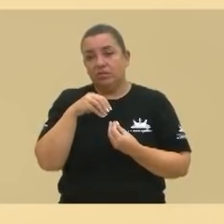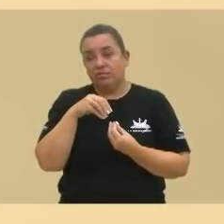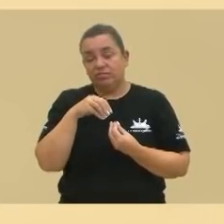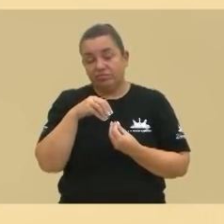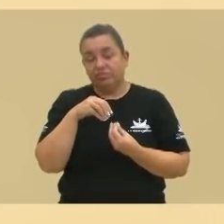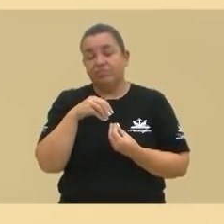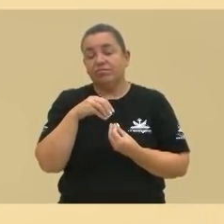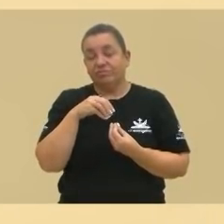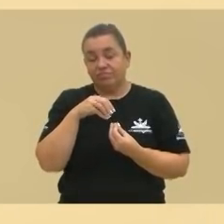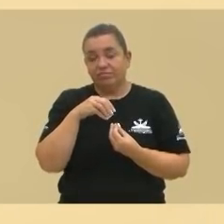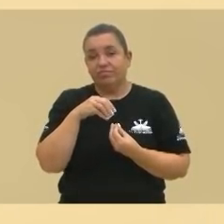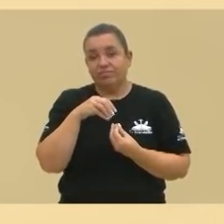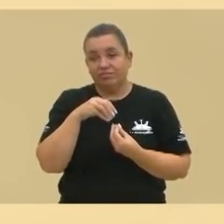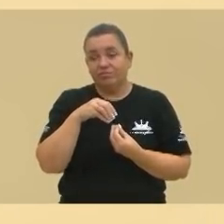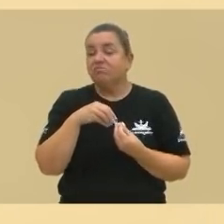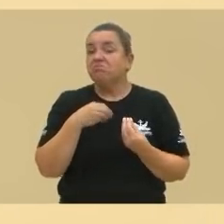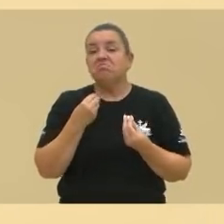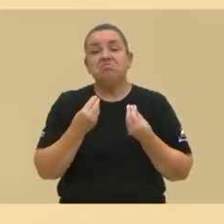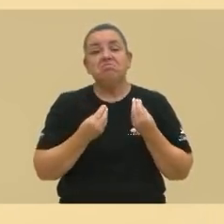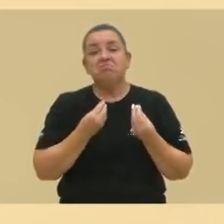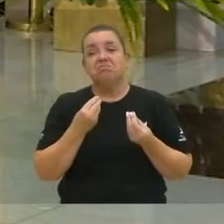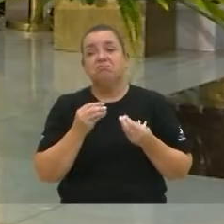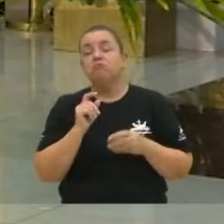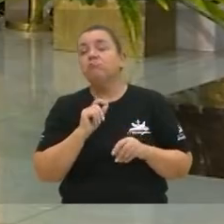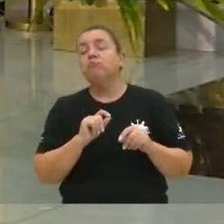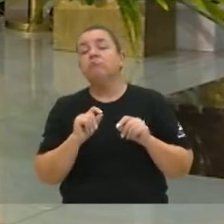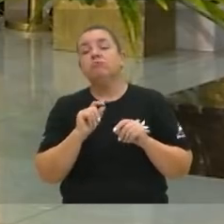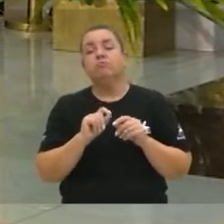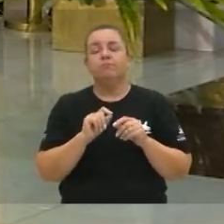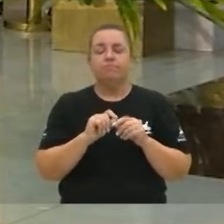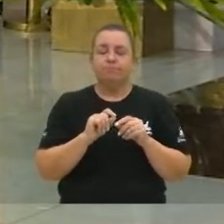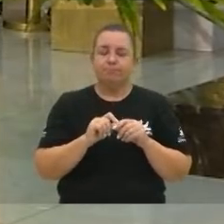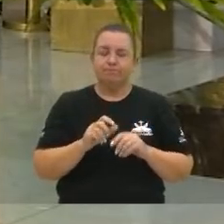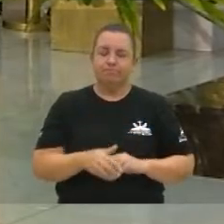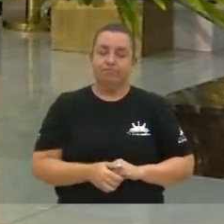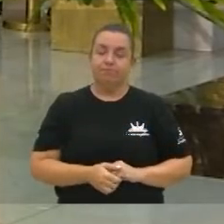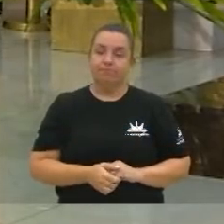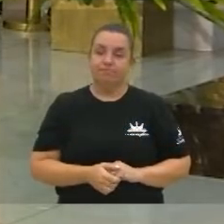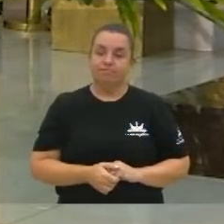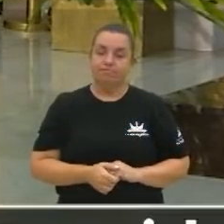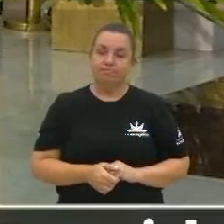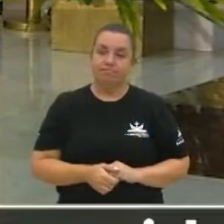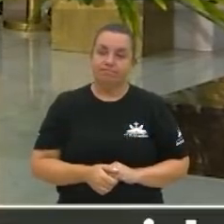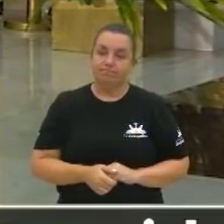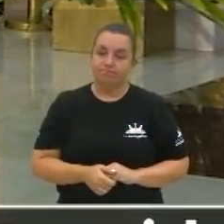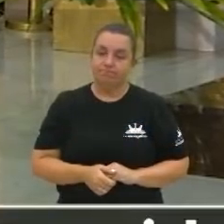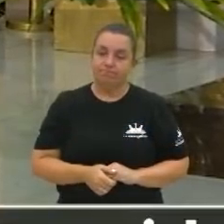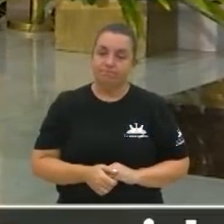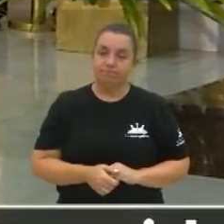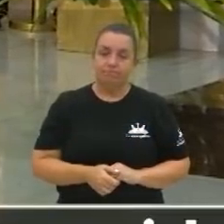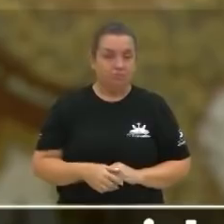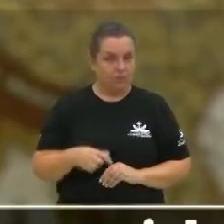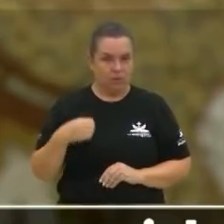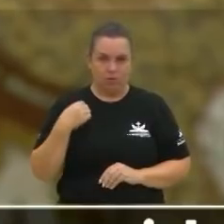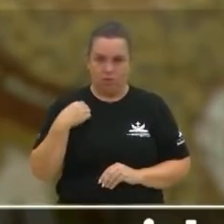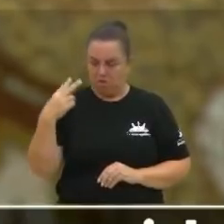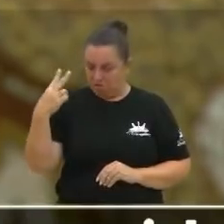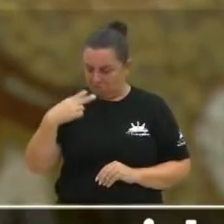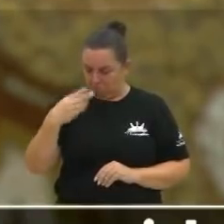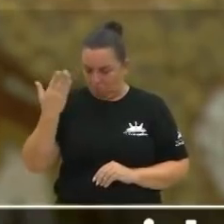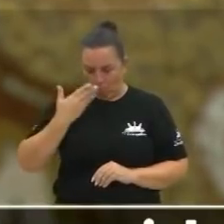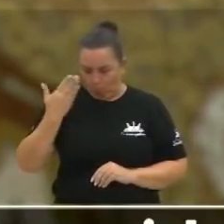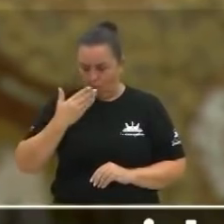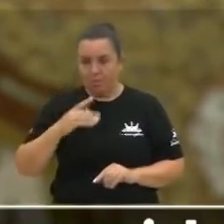o e as feridas e espirituais e o que não vemos mas